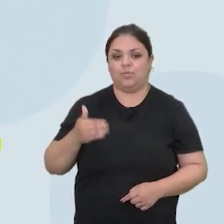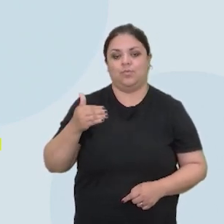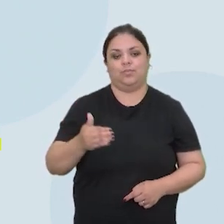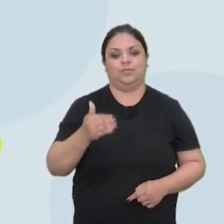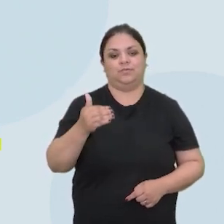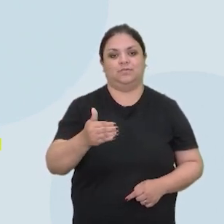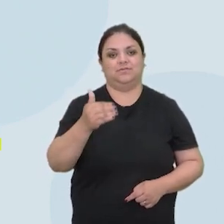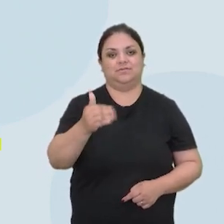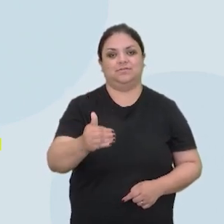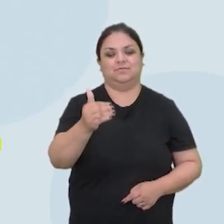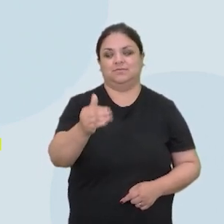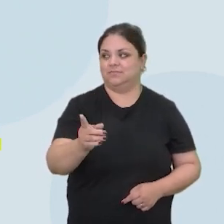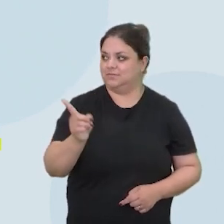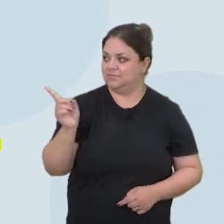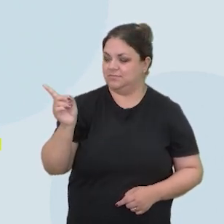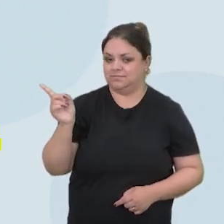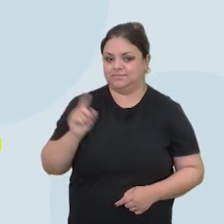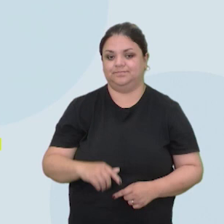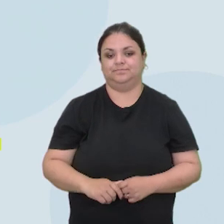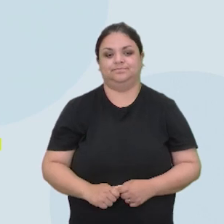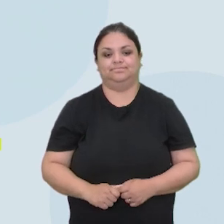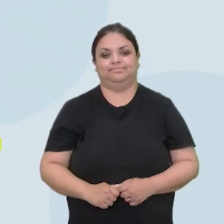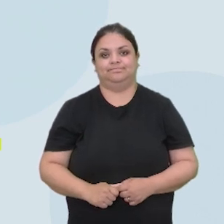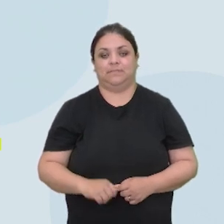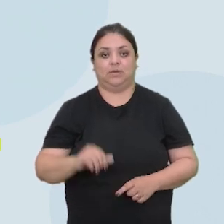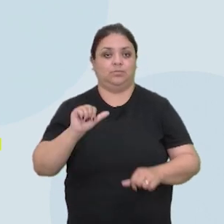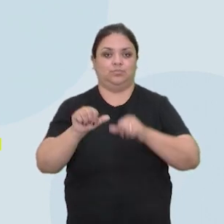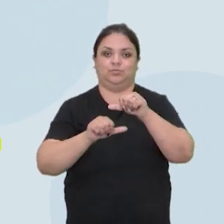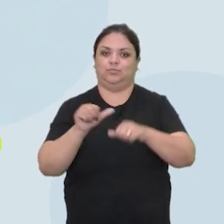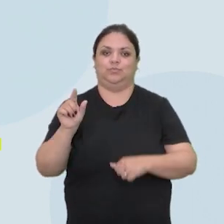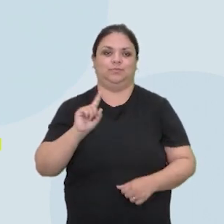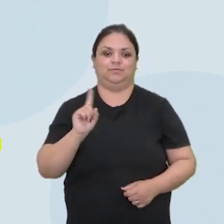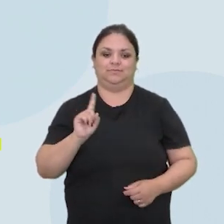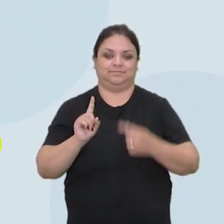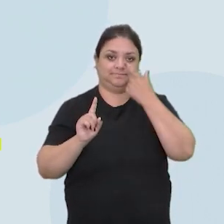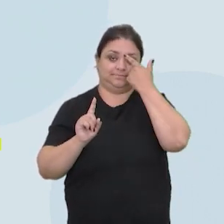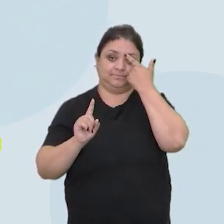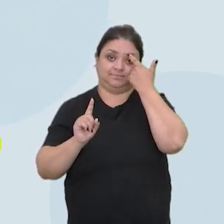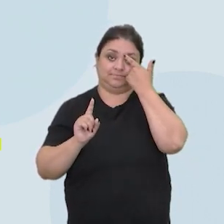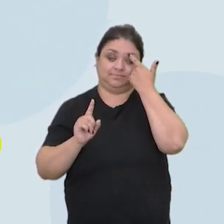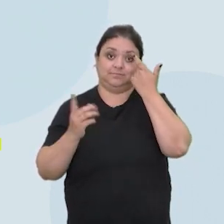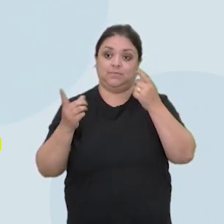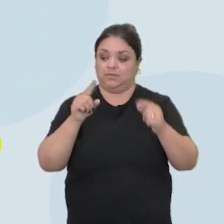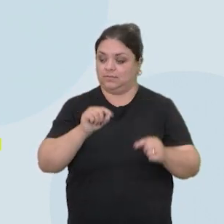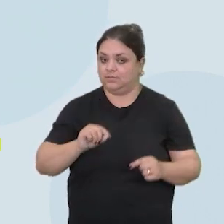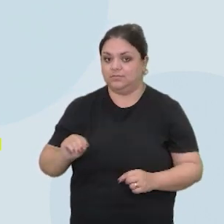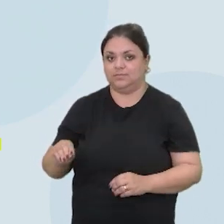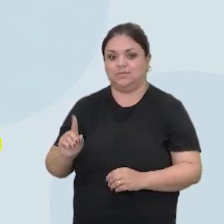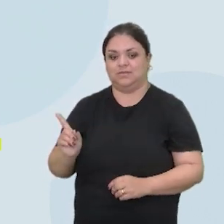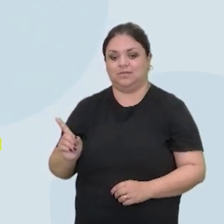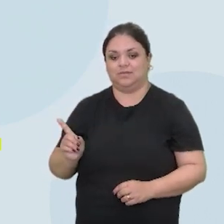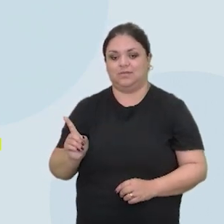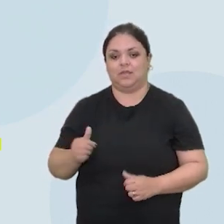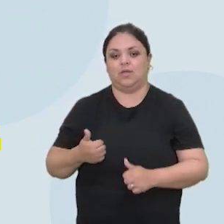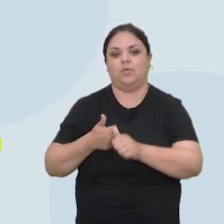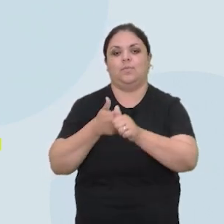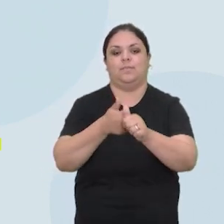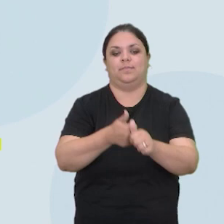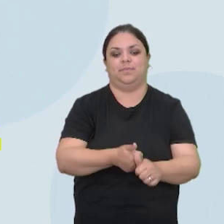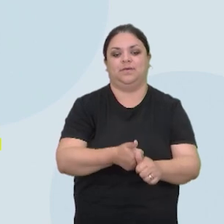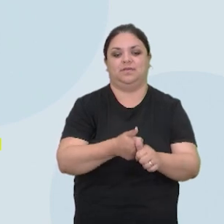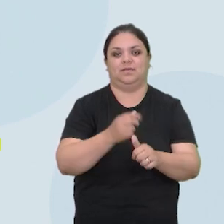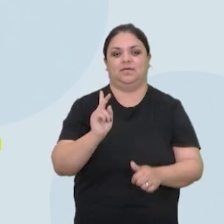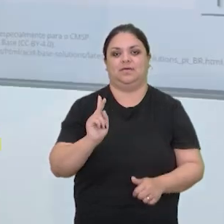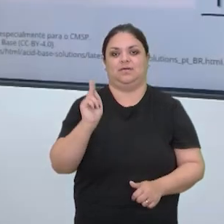E se ele é constante, ele não muda. Então, ele vem para cá para acompanhar o valor do Kw.